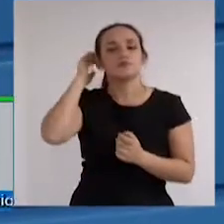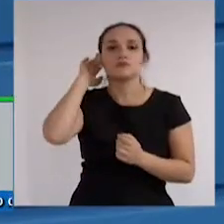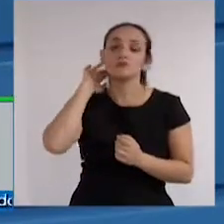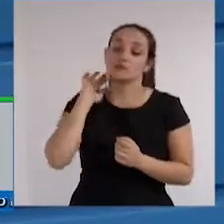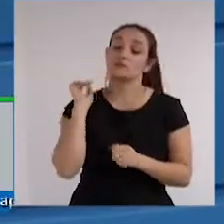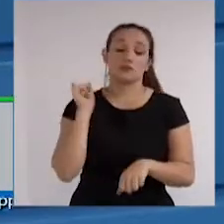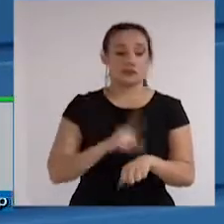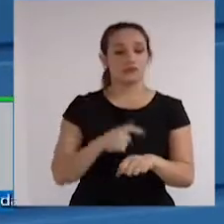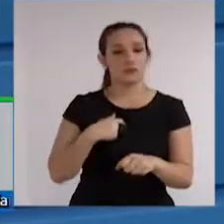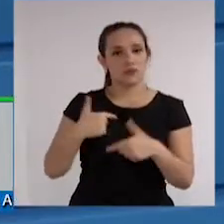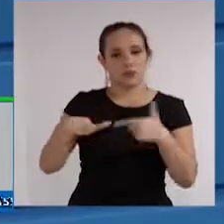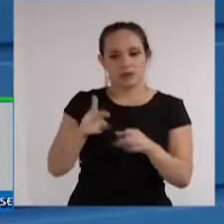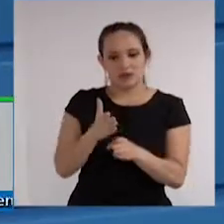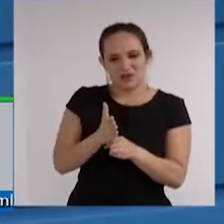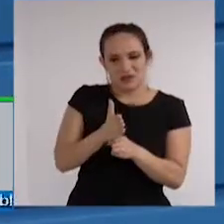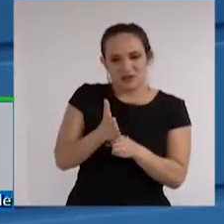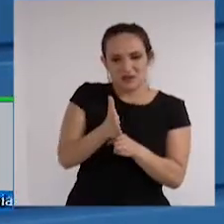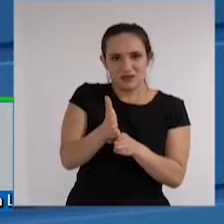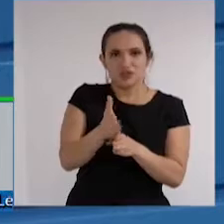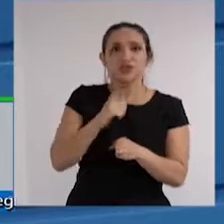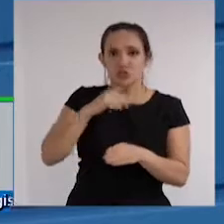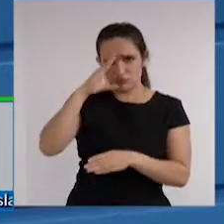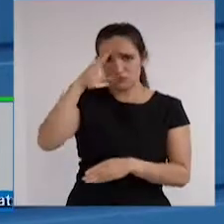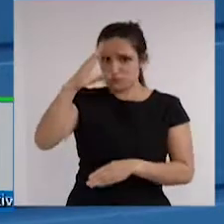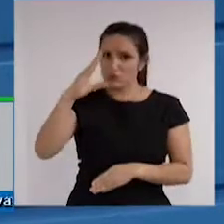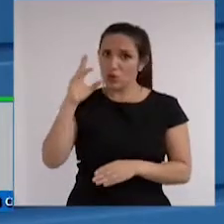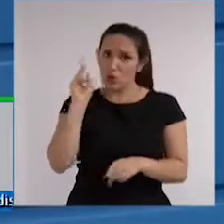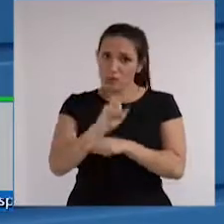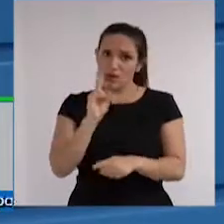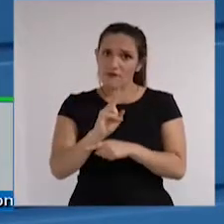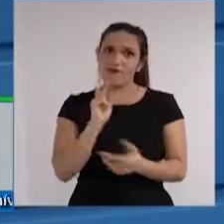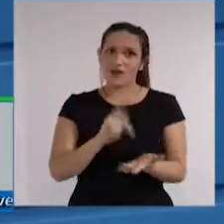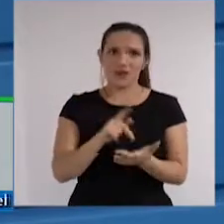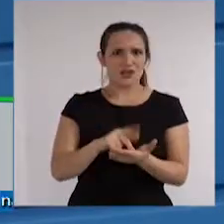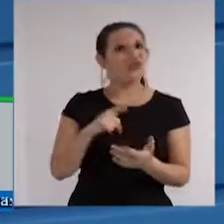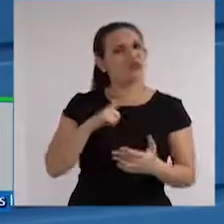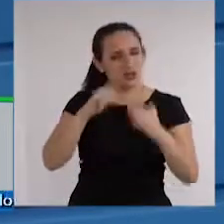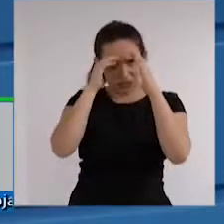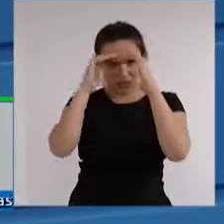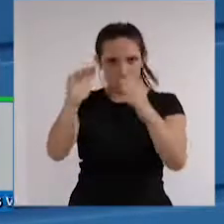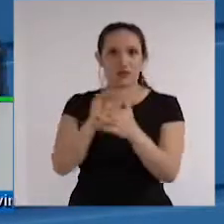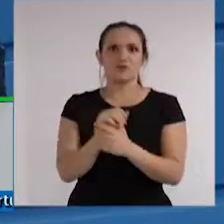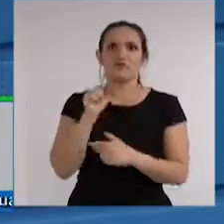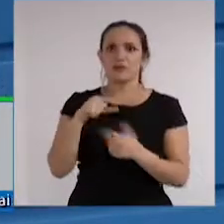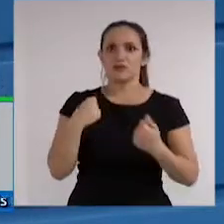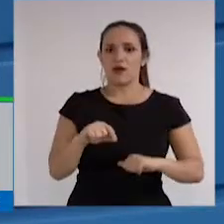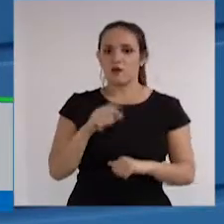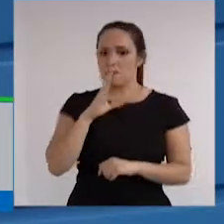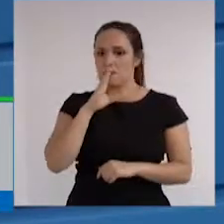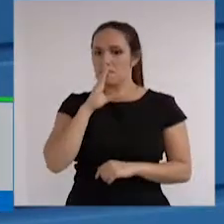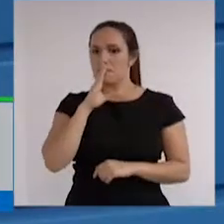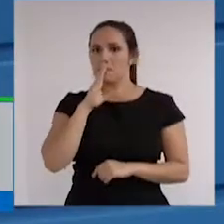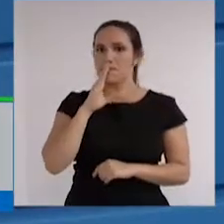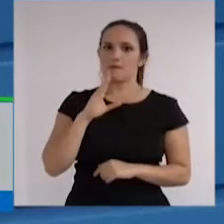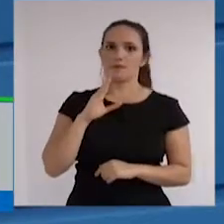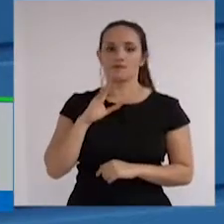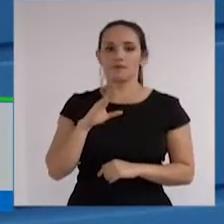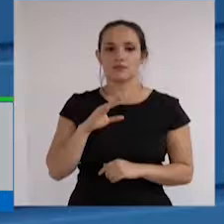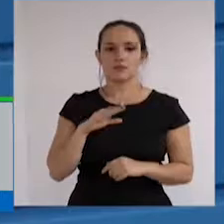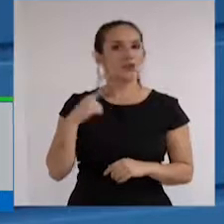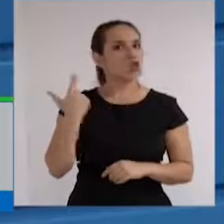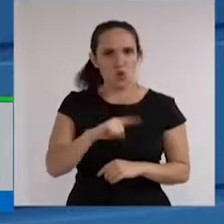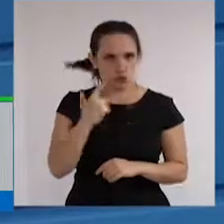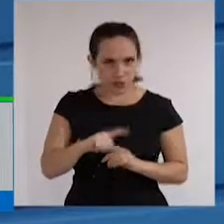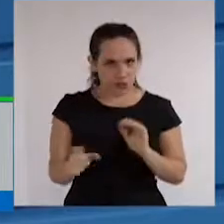na fronteira, com o exército brasileiro, que tinha respeito, o senhor tinha que chegar, apresentar identidade, não tinha traficante